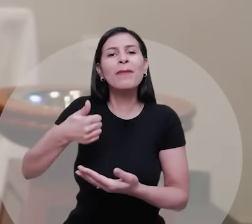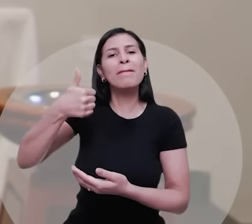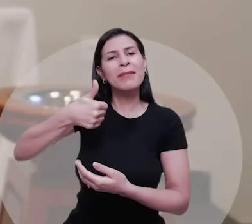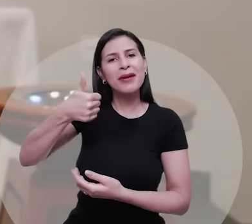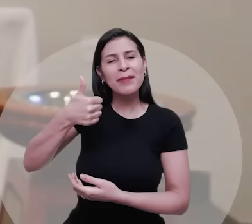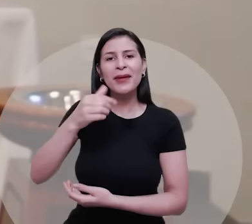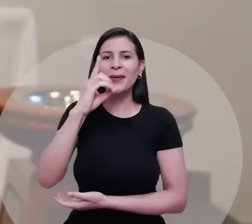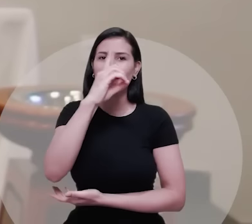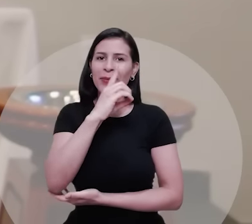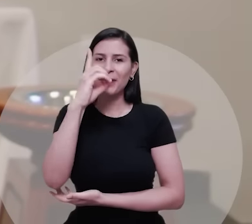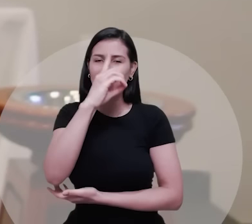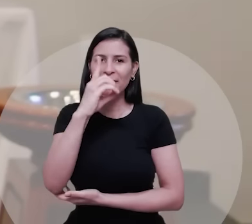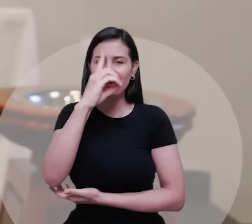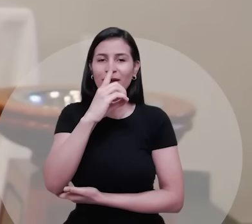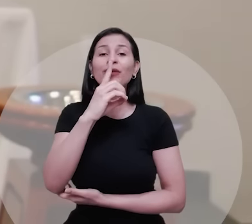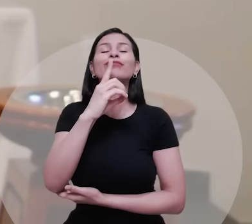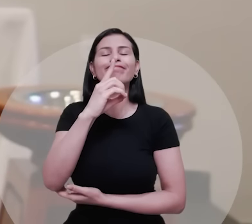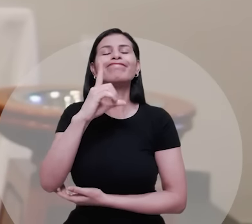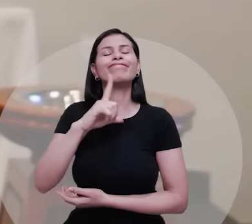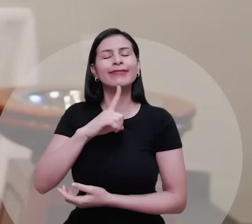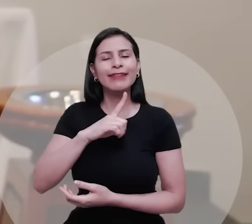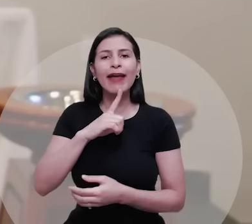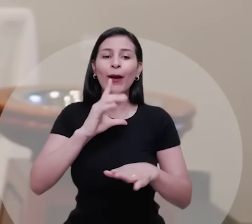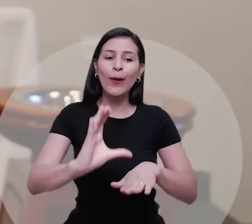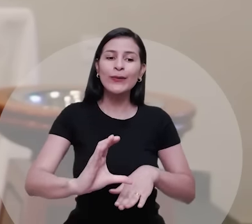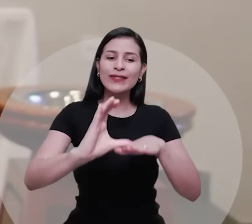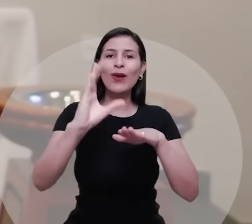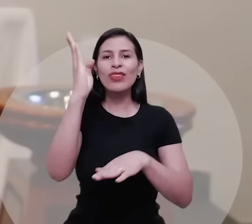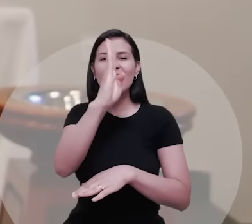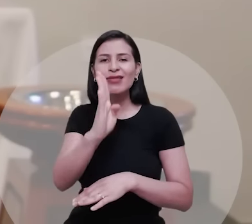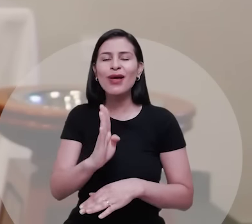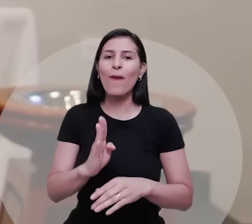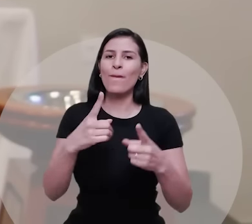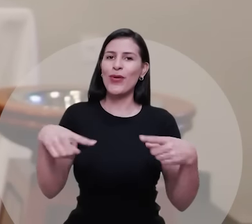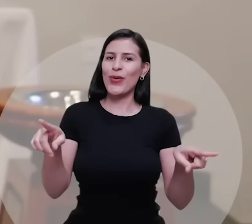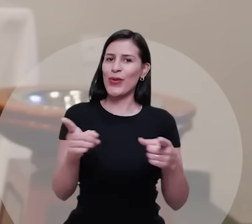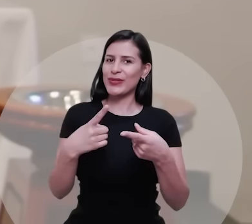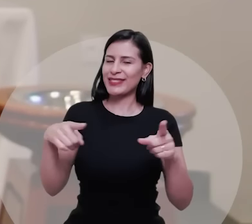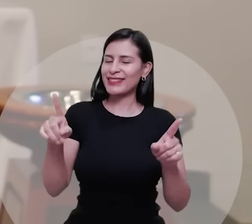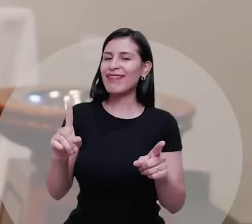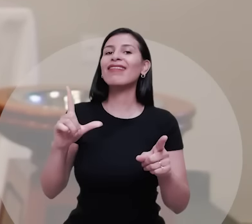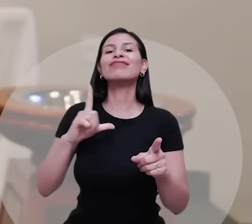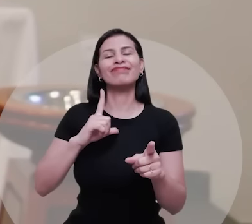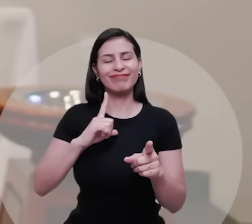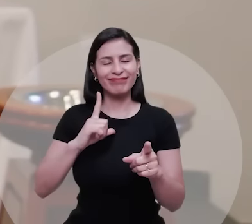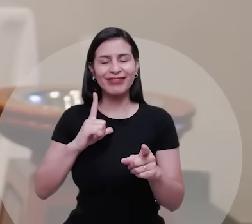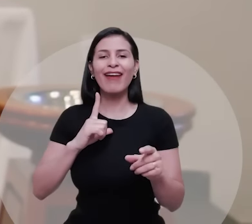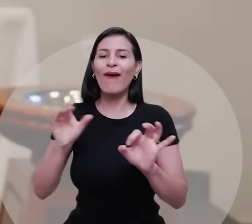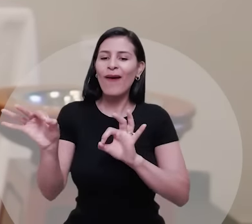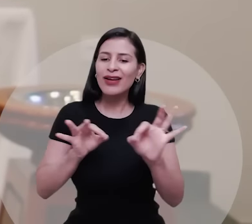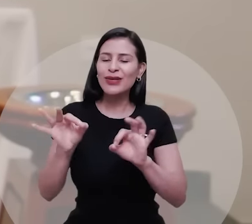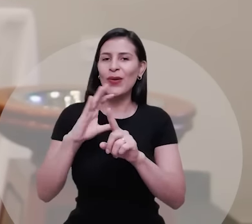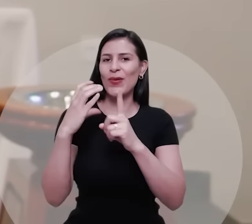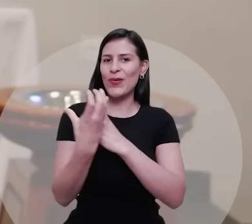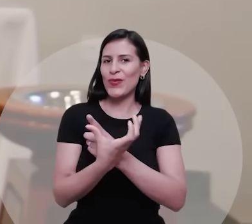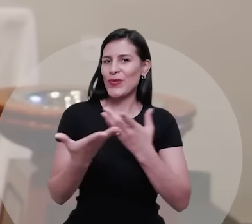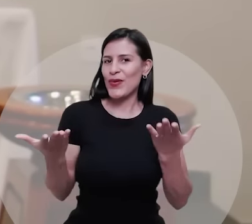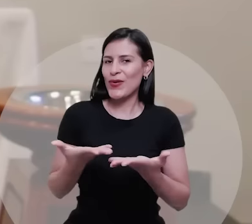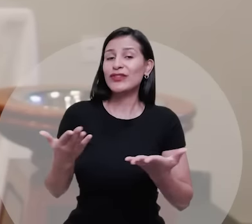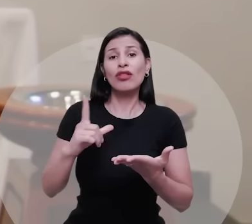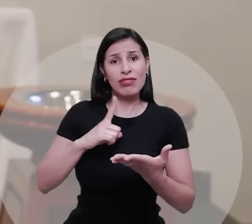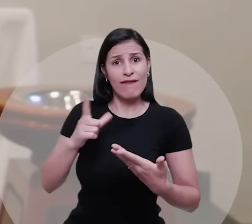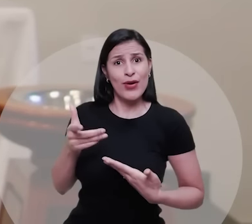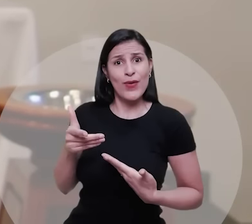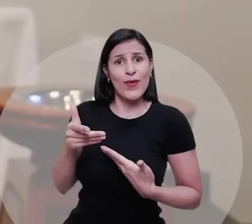Lutero. Olá, eu sou o Volmir, do Conselho Nacional de Música, e acolho vocês neste